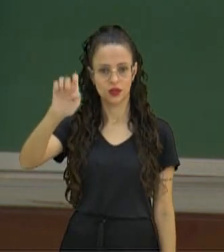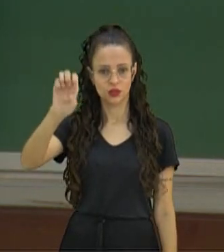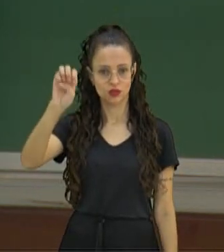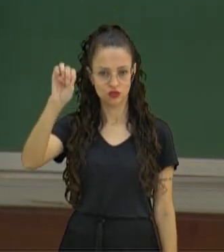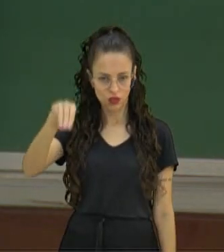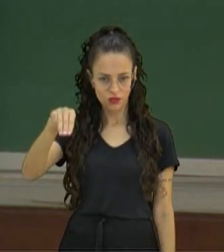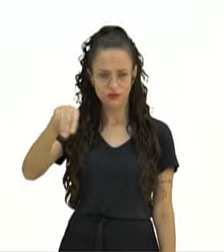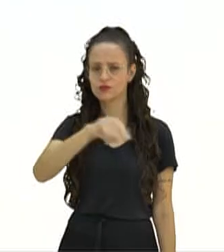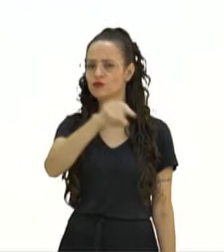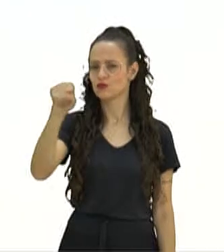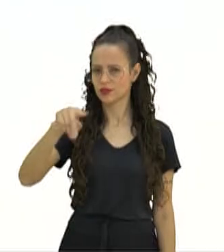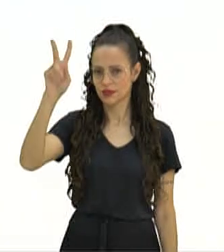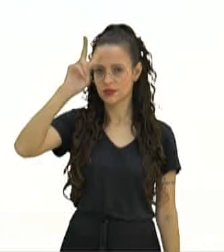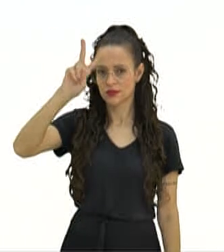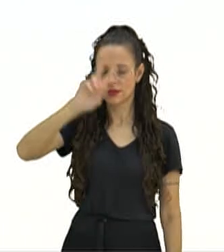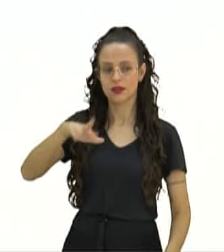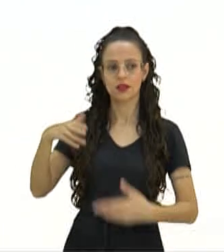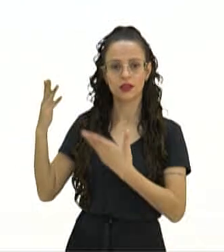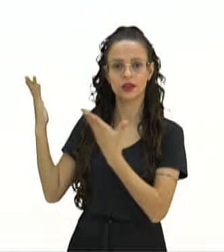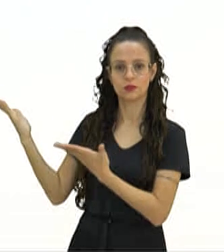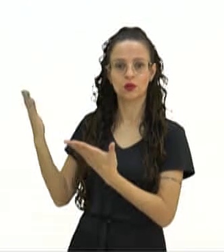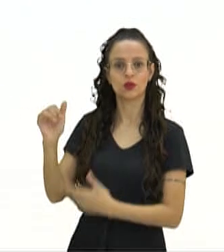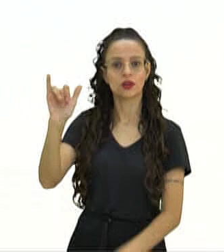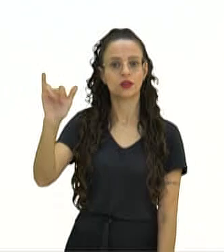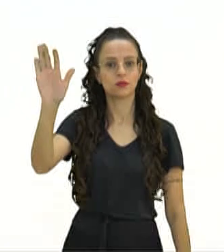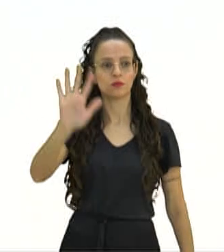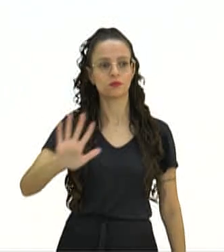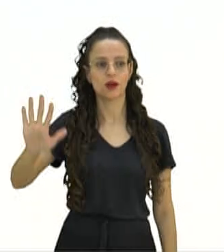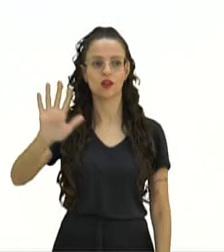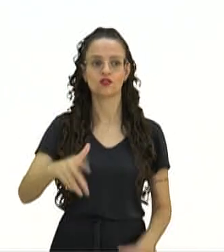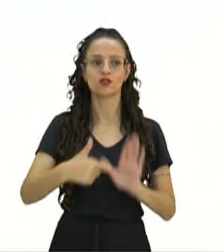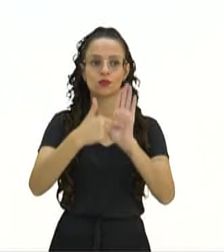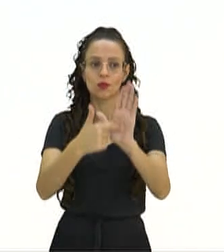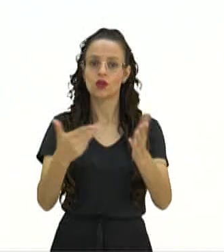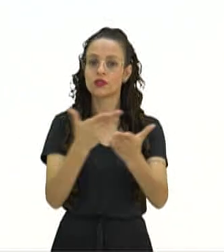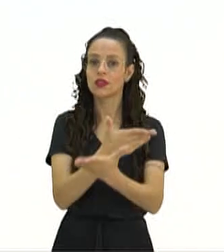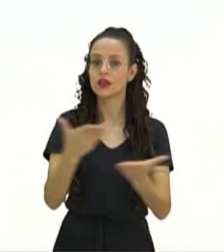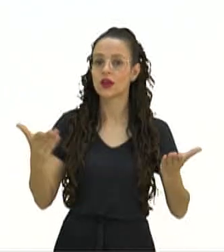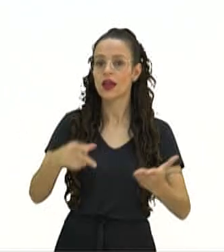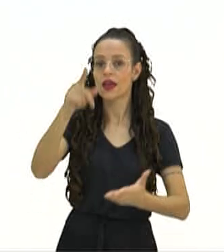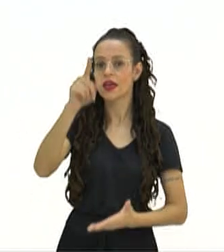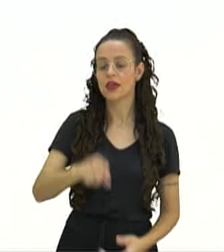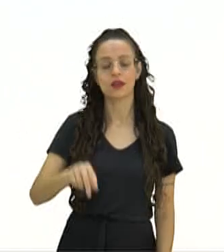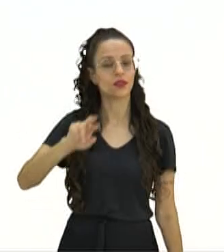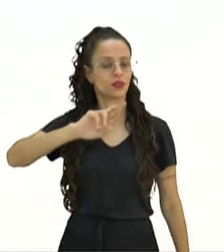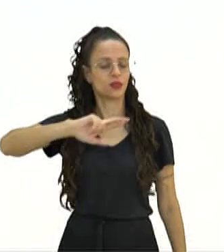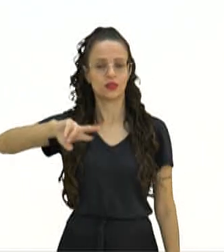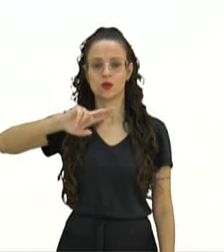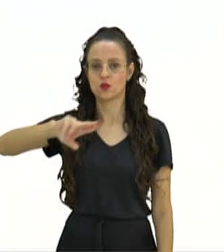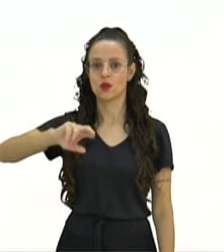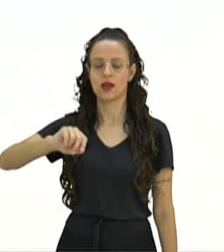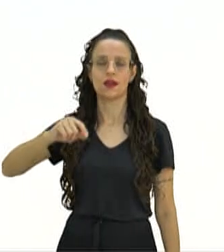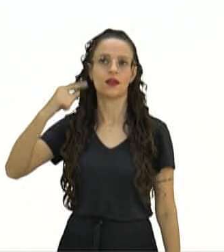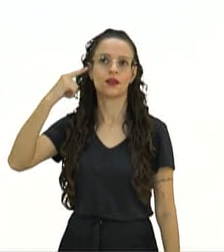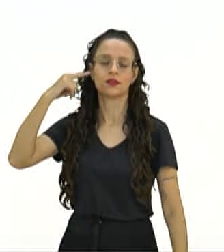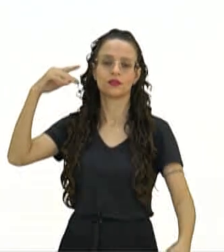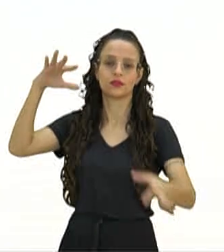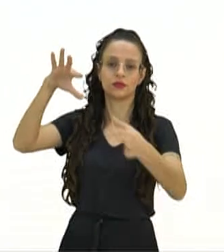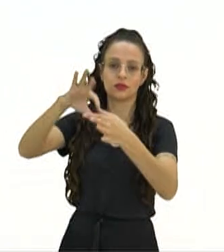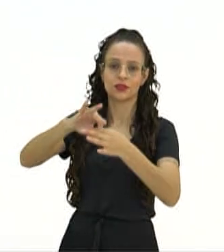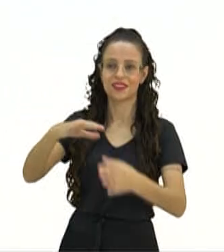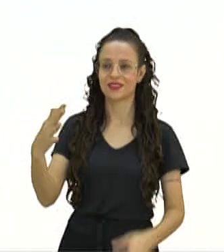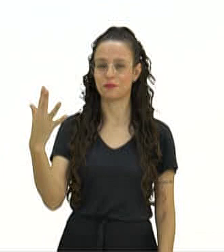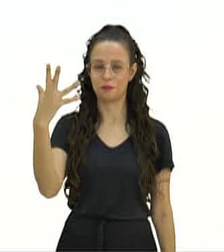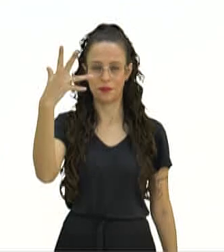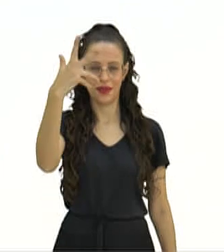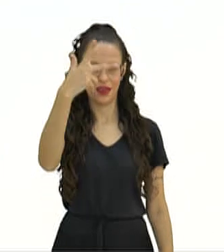lembram disso? Temos aqui algumas imagens que sugerem para nós. A paisagem não está ligada àquela ideia do